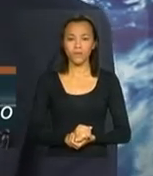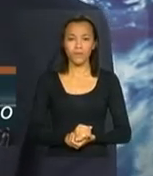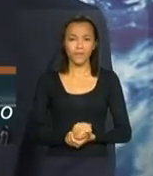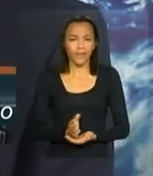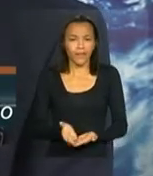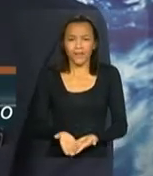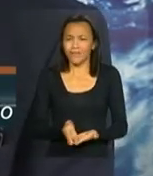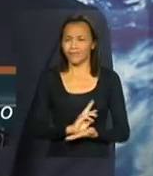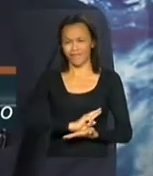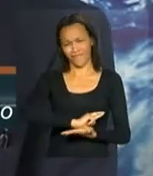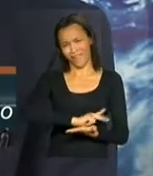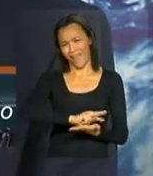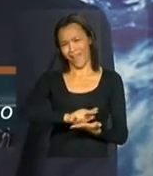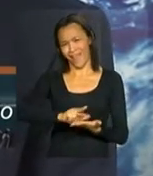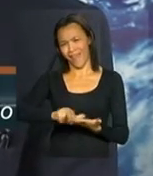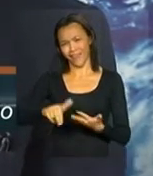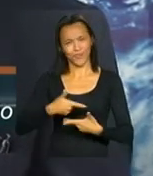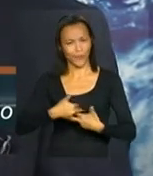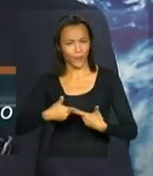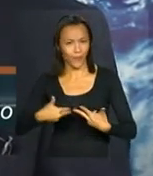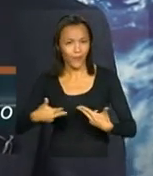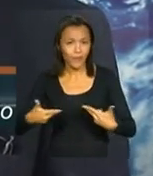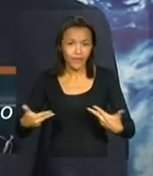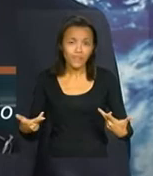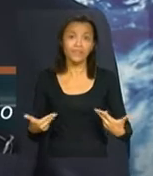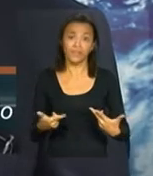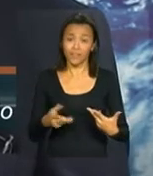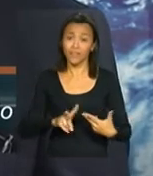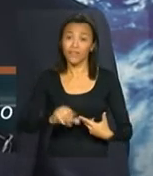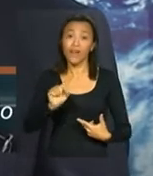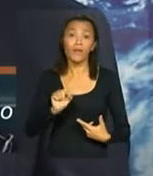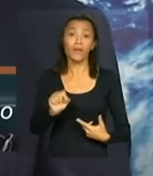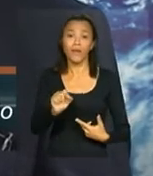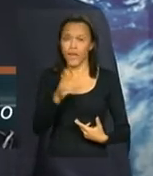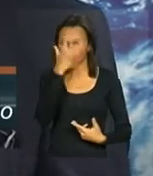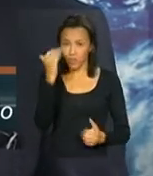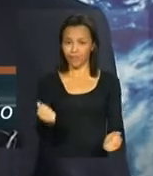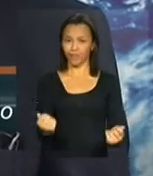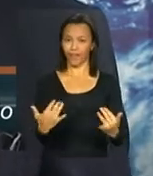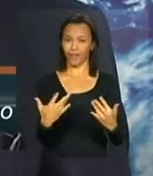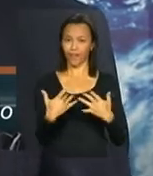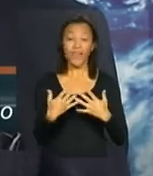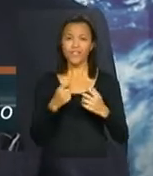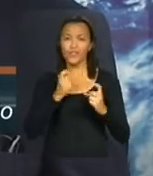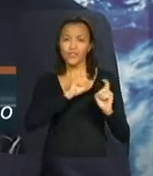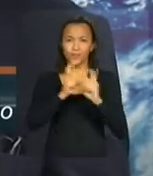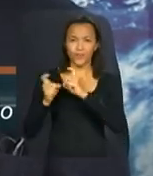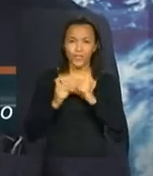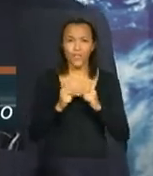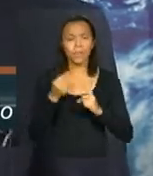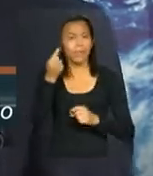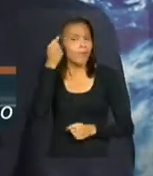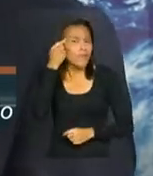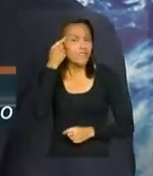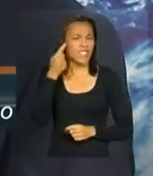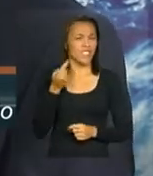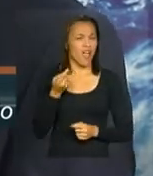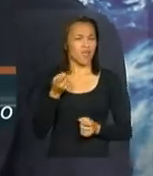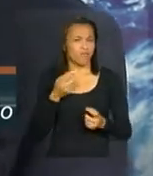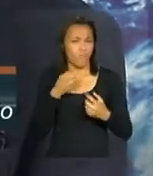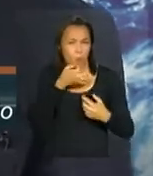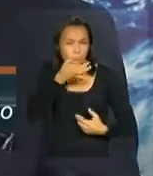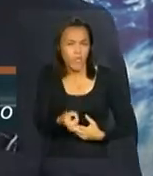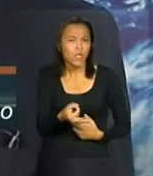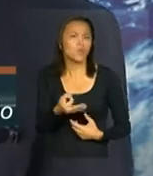uma série de outras coisas que levam as pessoas a discutirem a pensarem criticamente